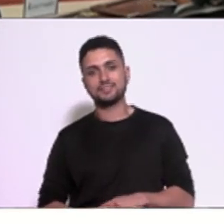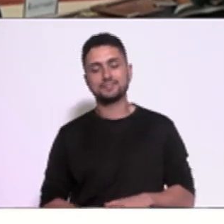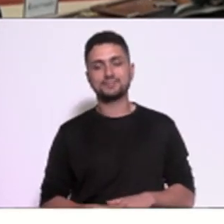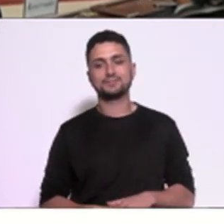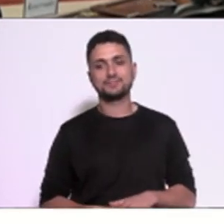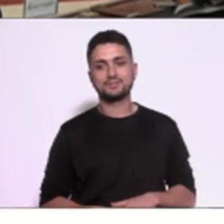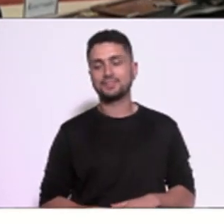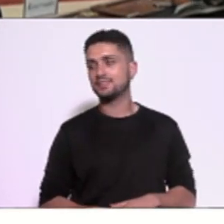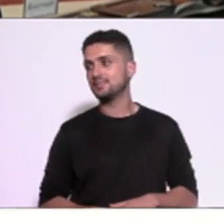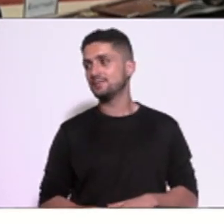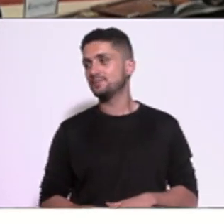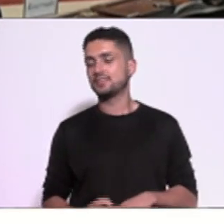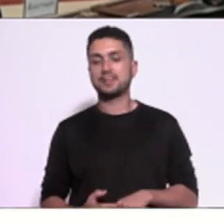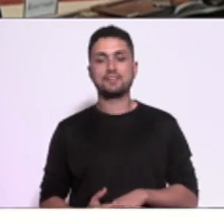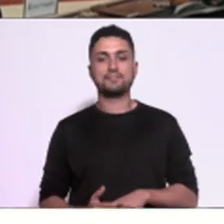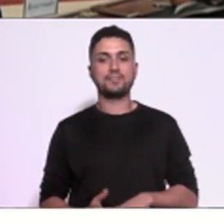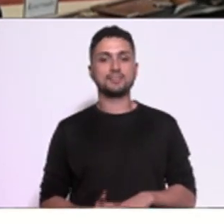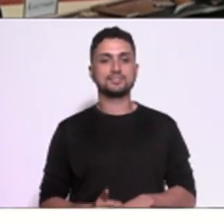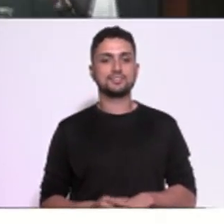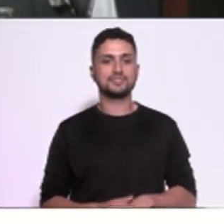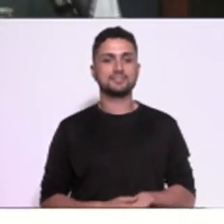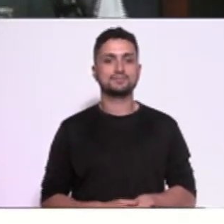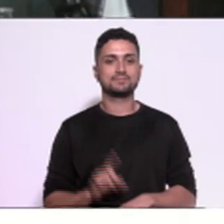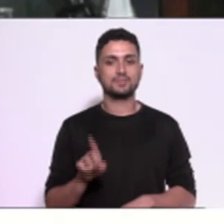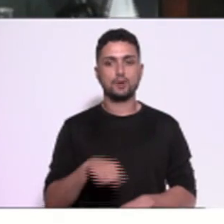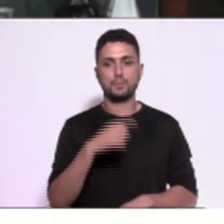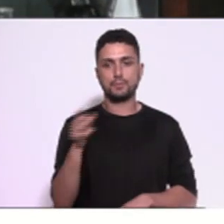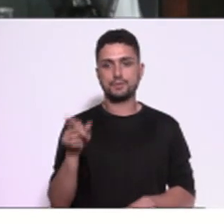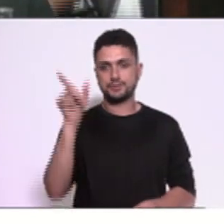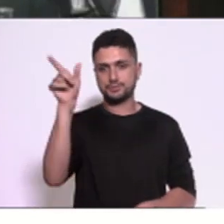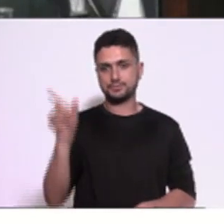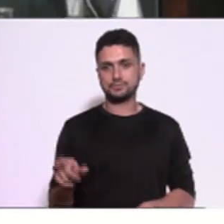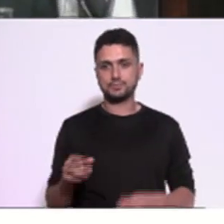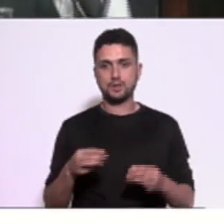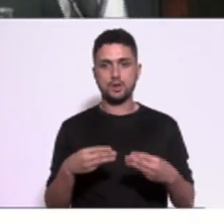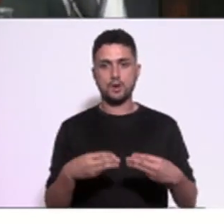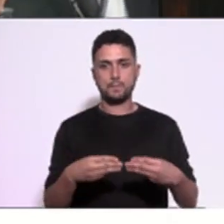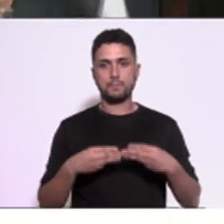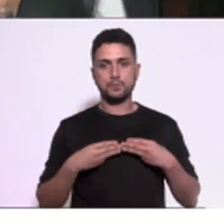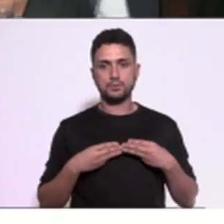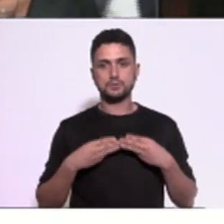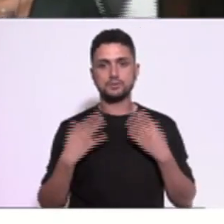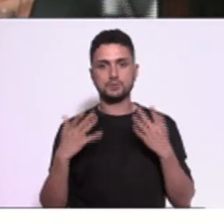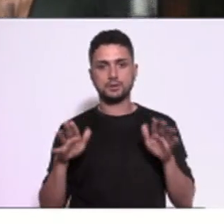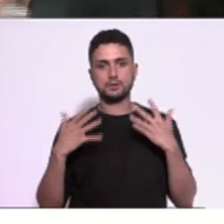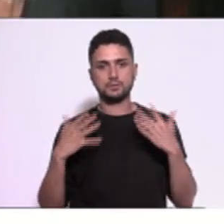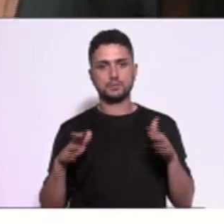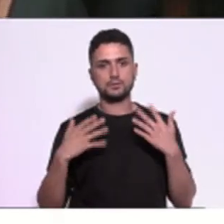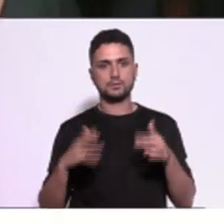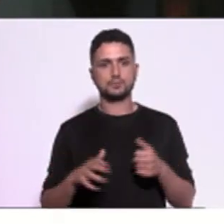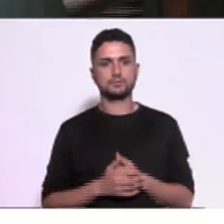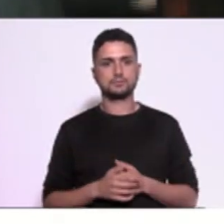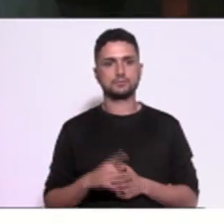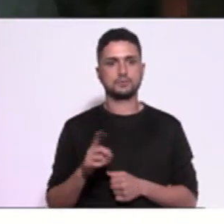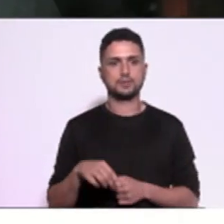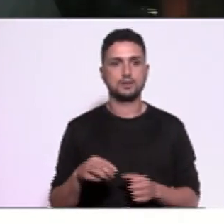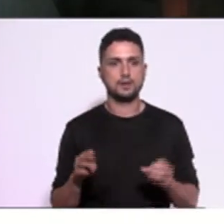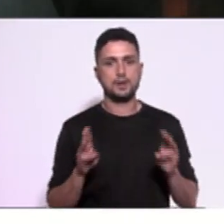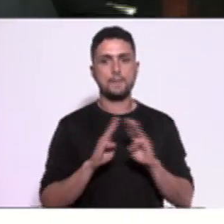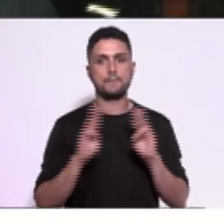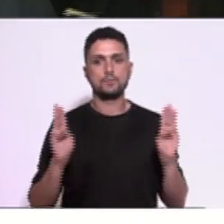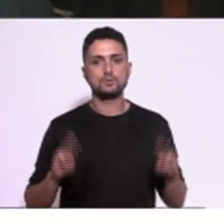O próximo agraciado com a moção de congratulações e aplausos é o Museu da